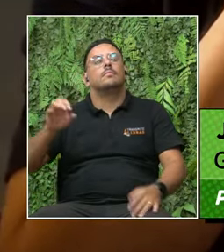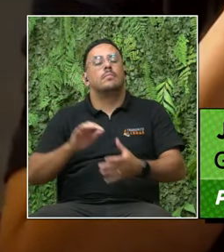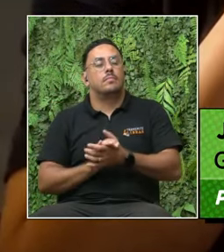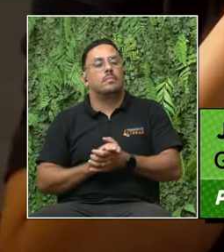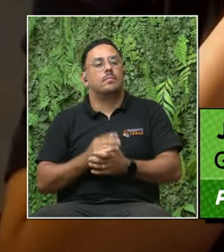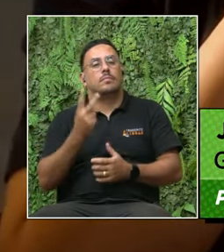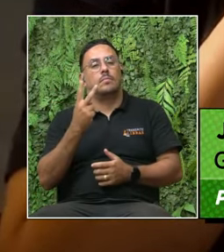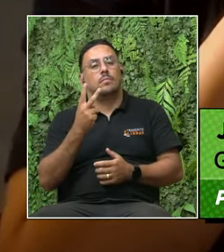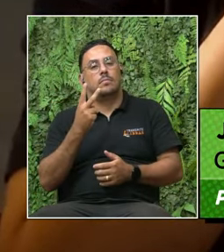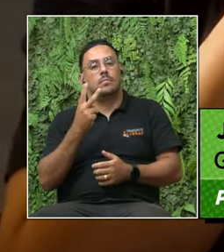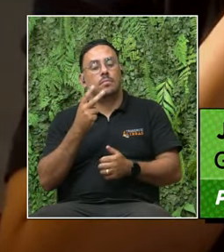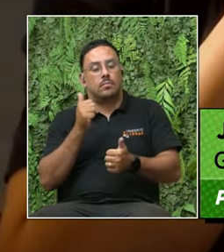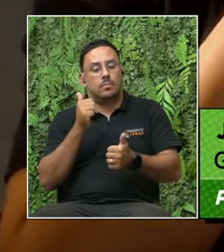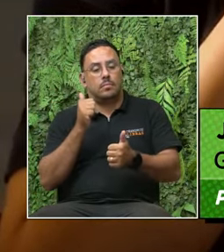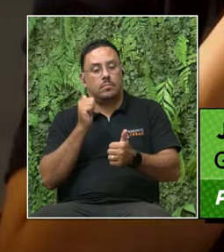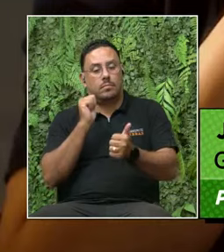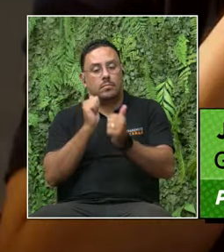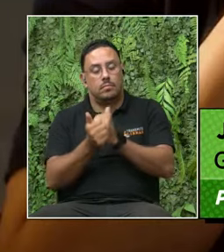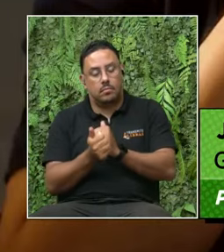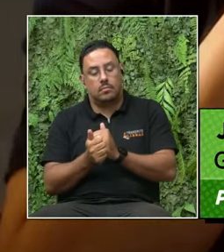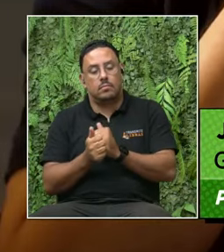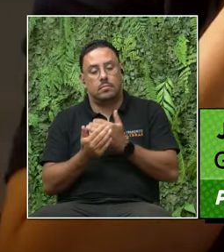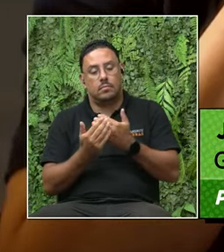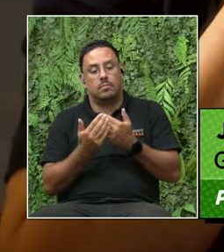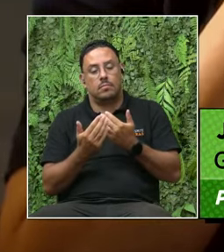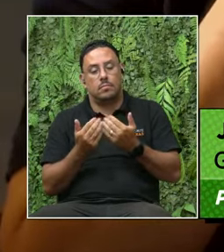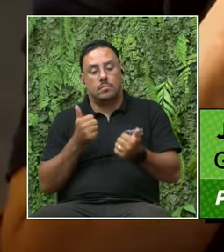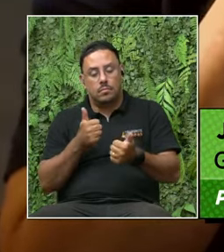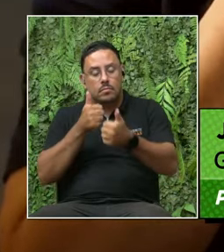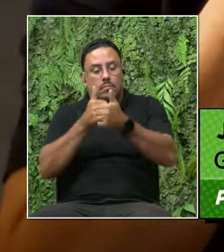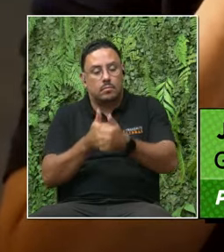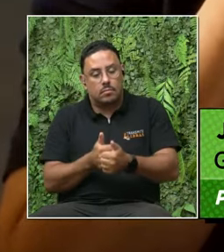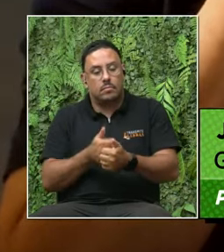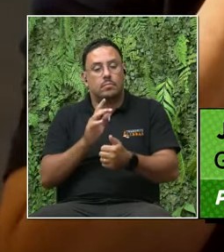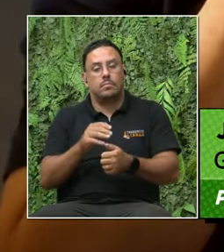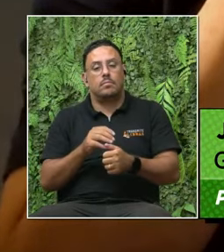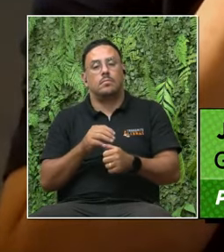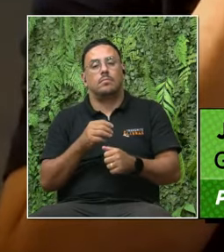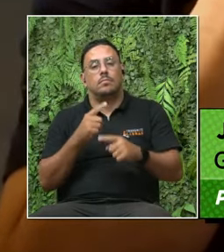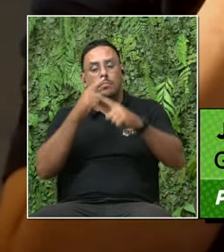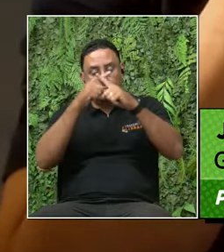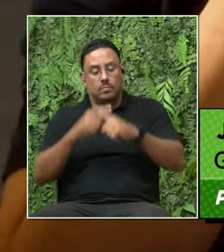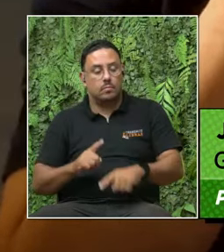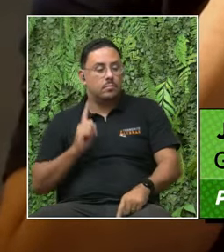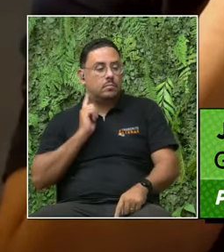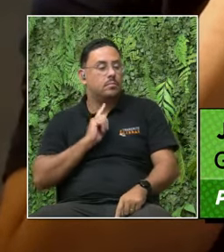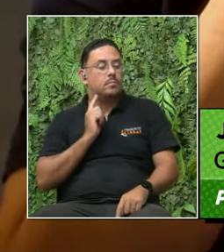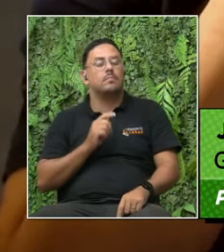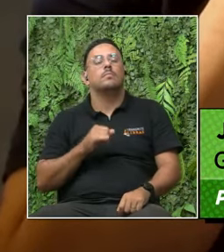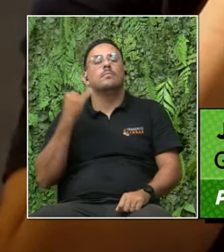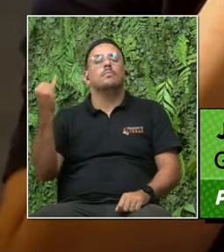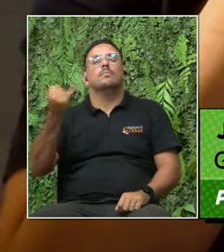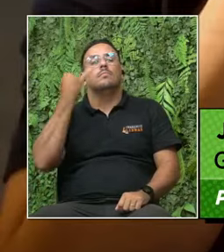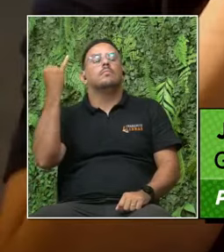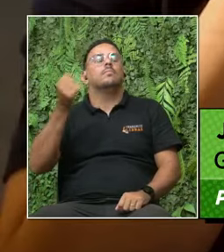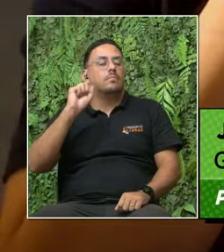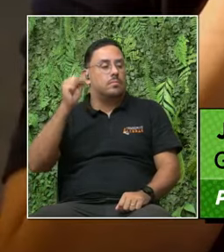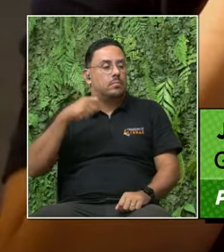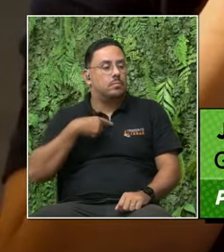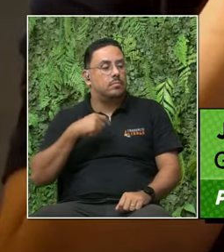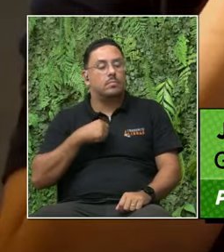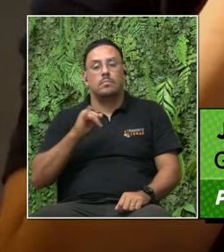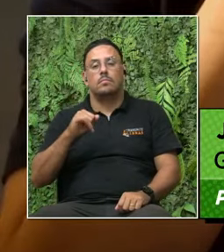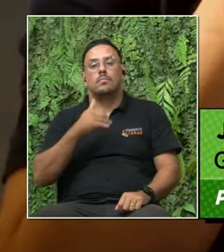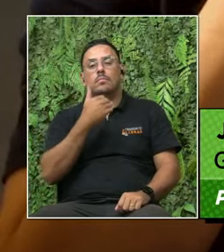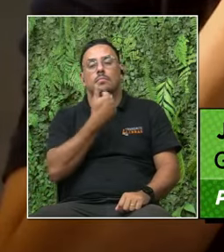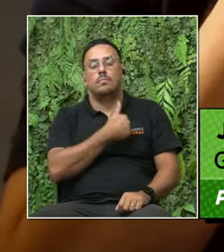aproximam o torcedor do do interior só para por ISO o campeonato mineiro vale e Vale PR caramba Principalmente quando é